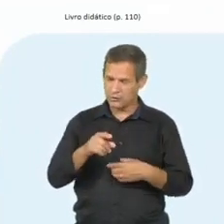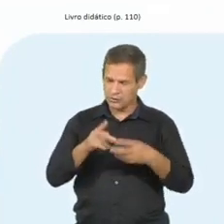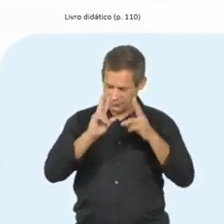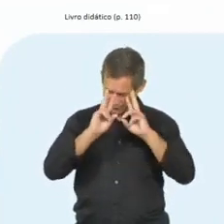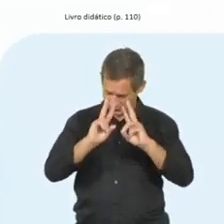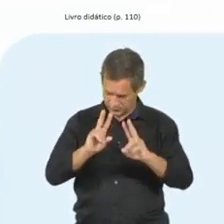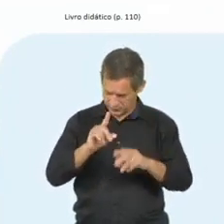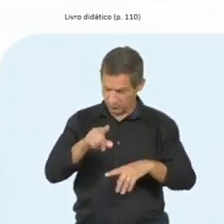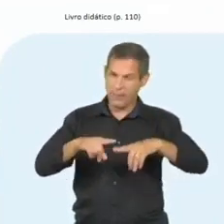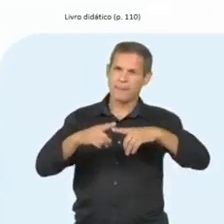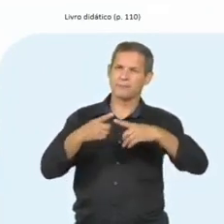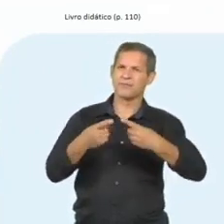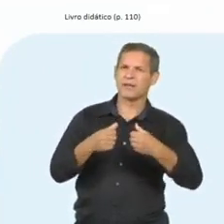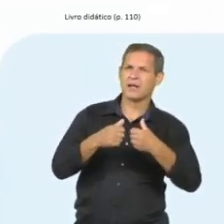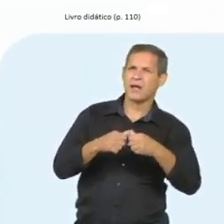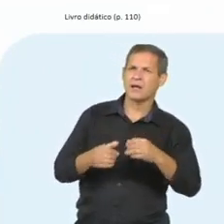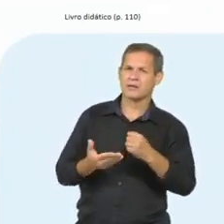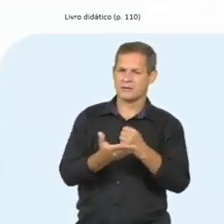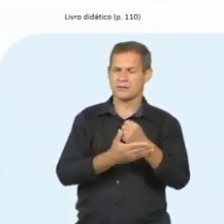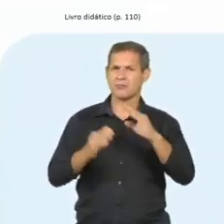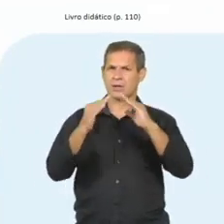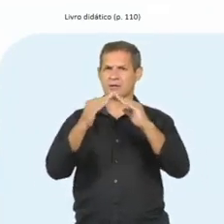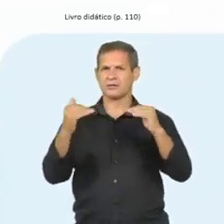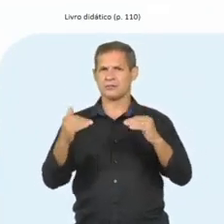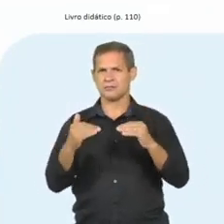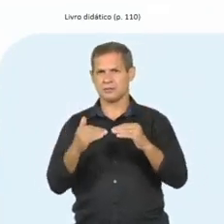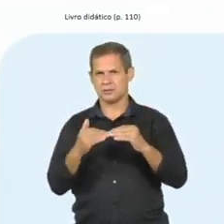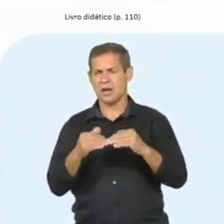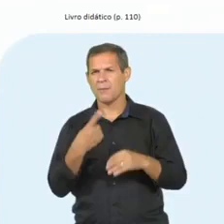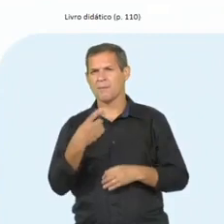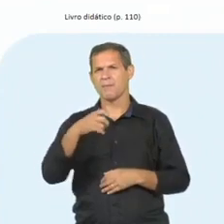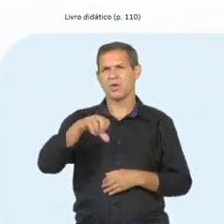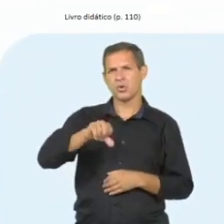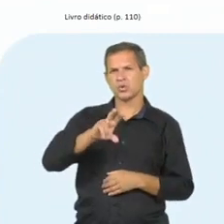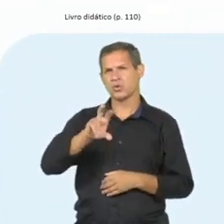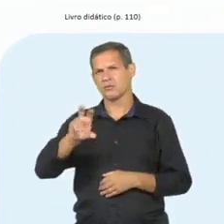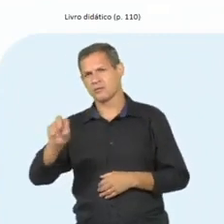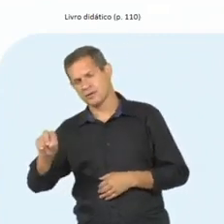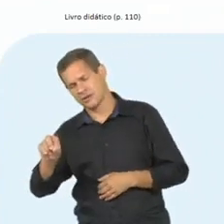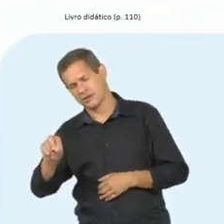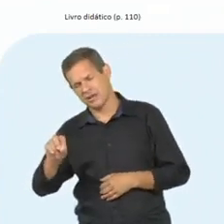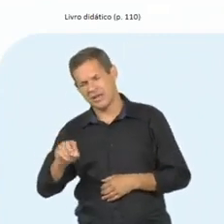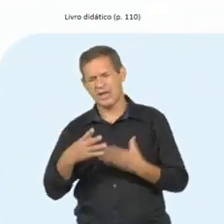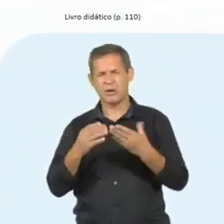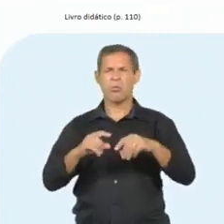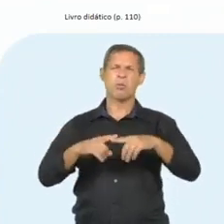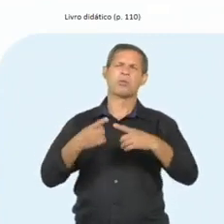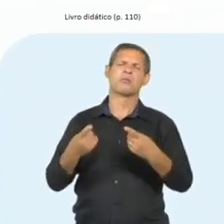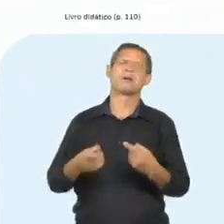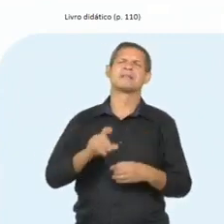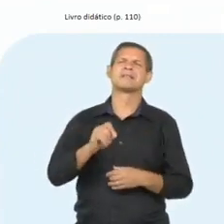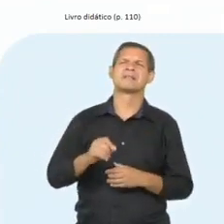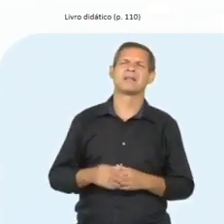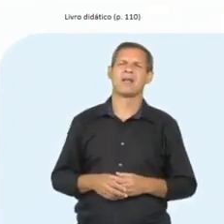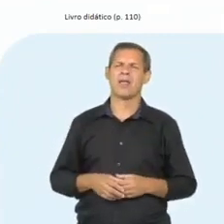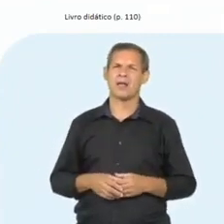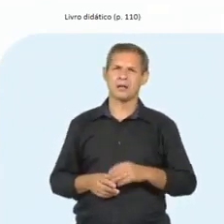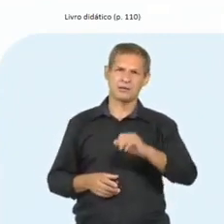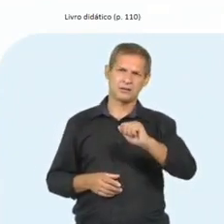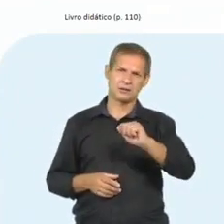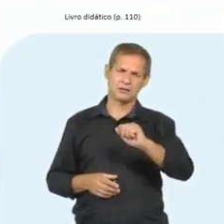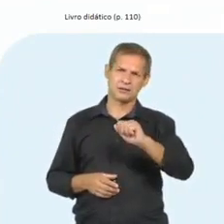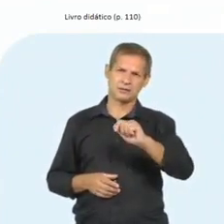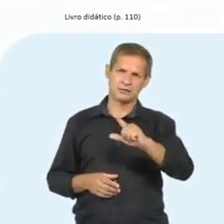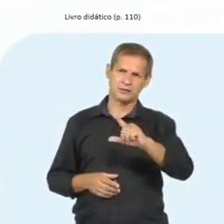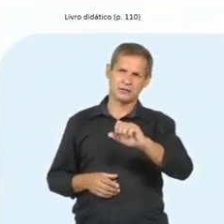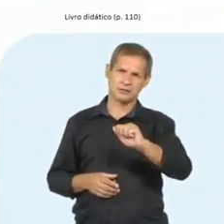ver? Que essa base da pirâmide, lá em 1950, ela era muito mais o quê? Alargada. Era uma